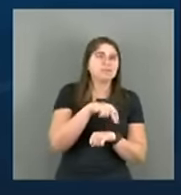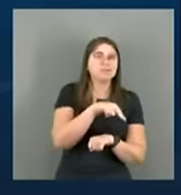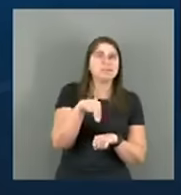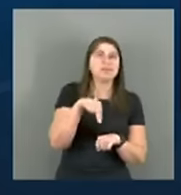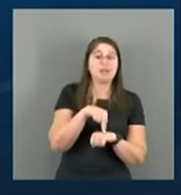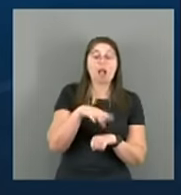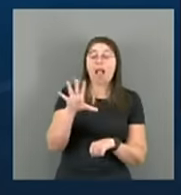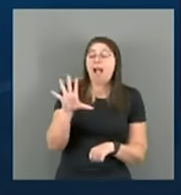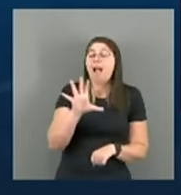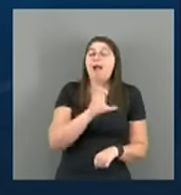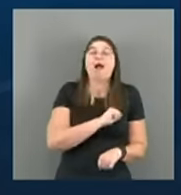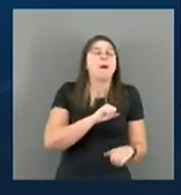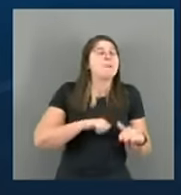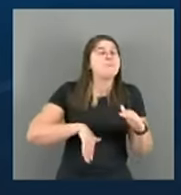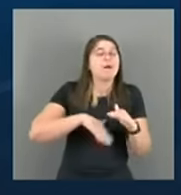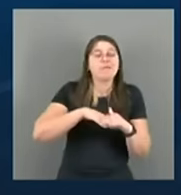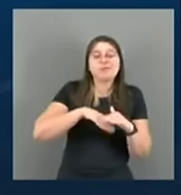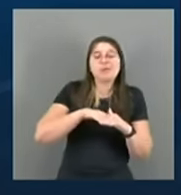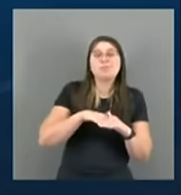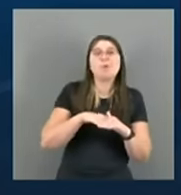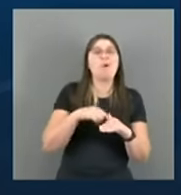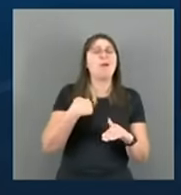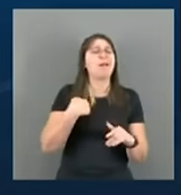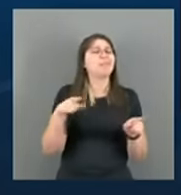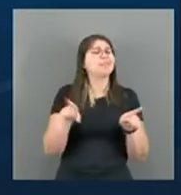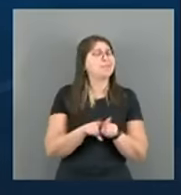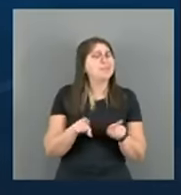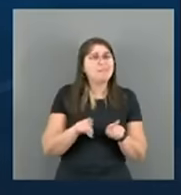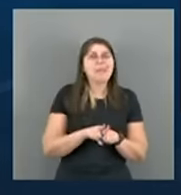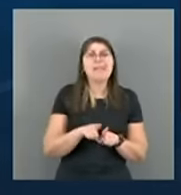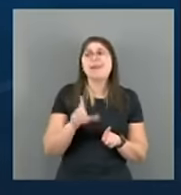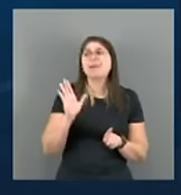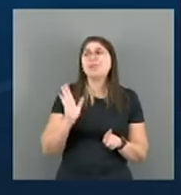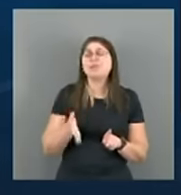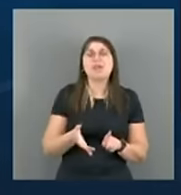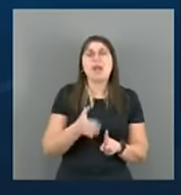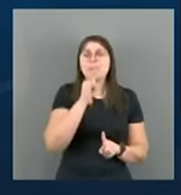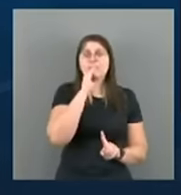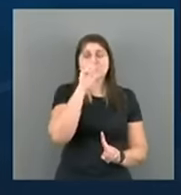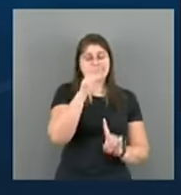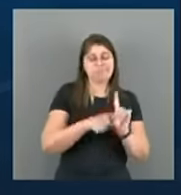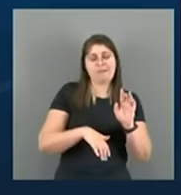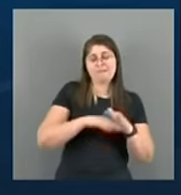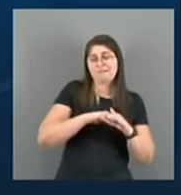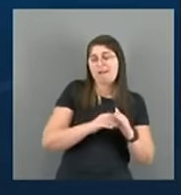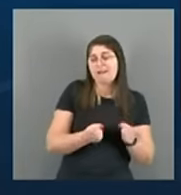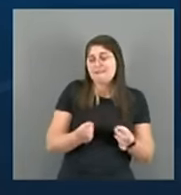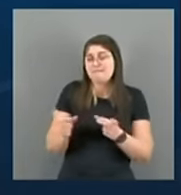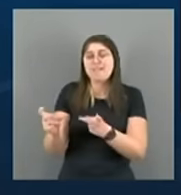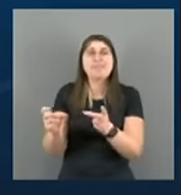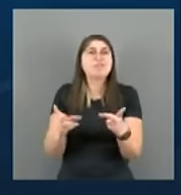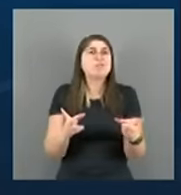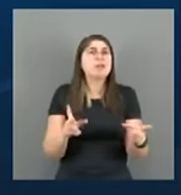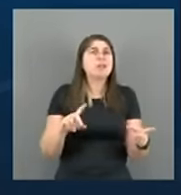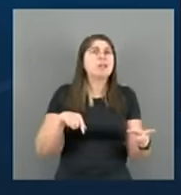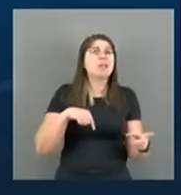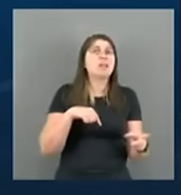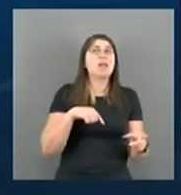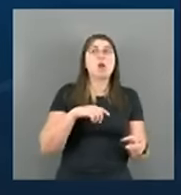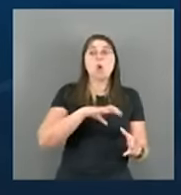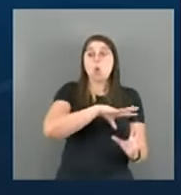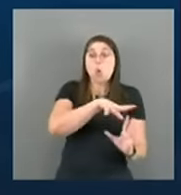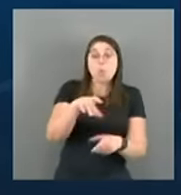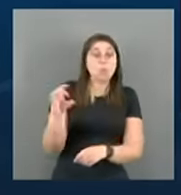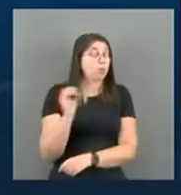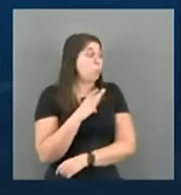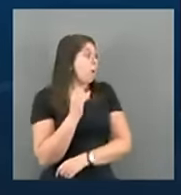apaixonada por futebol, que eu também já tive atletas para vender, onde a gente era o país do futebol, onde todo mundo temia. Aí você